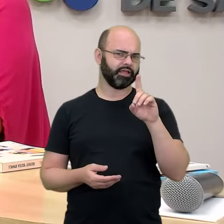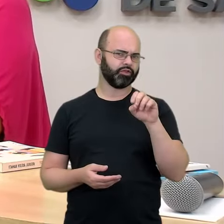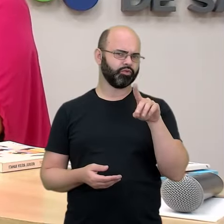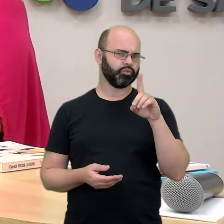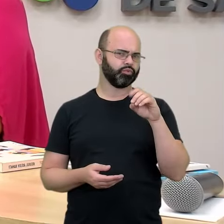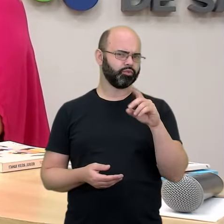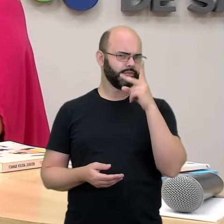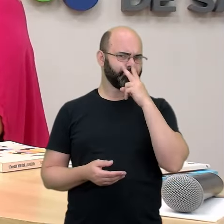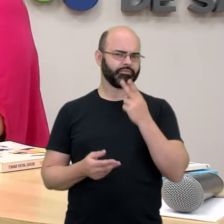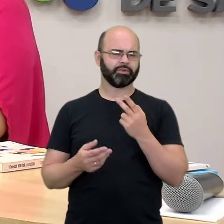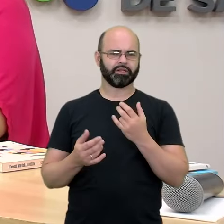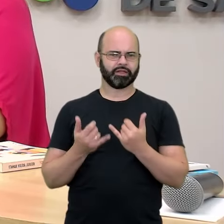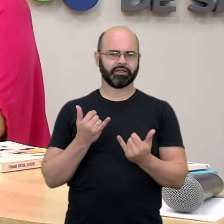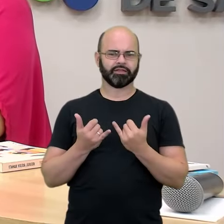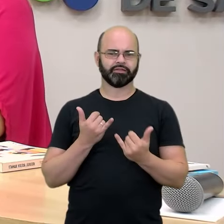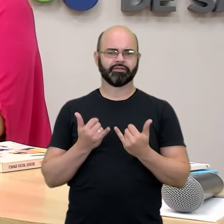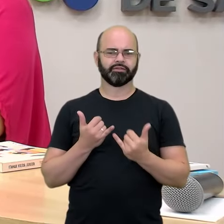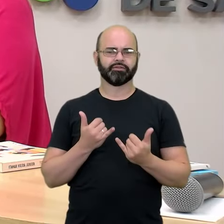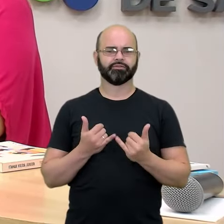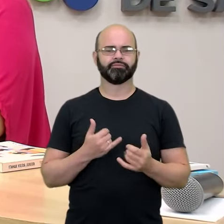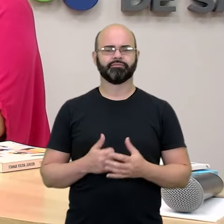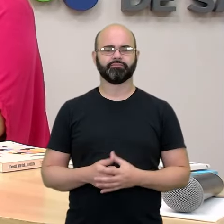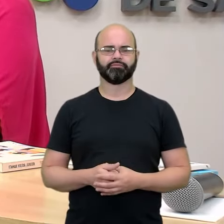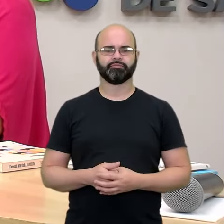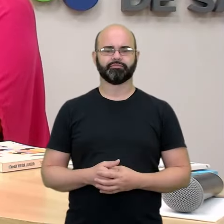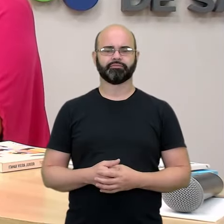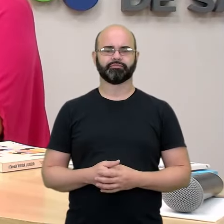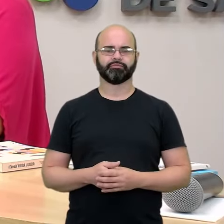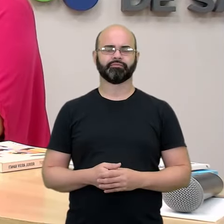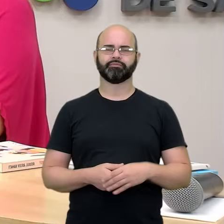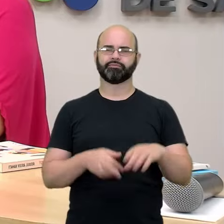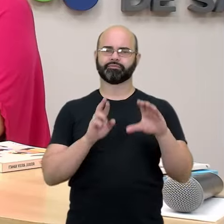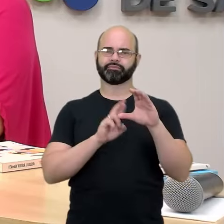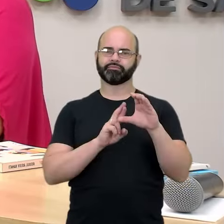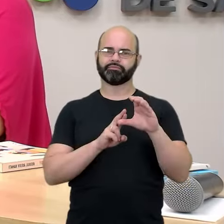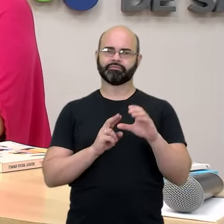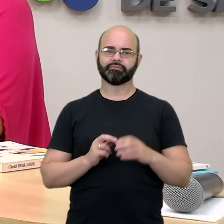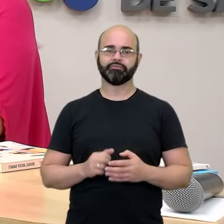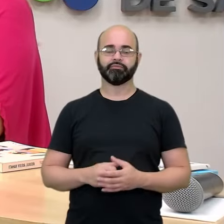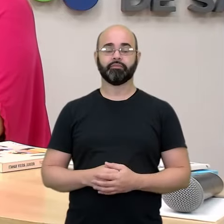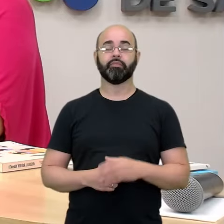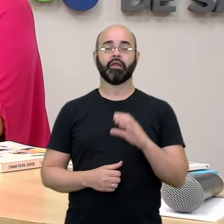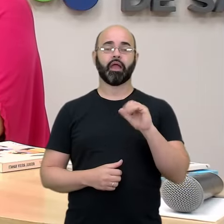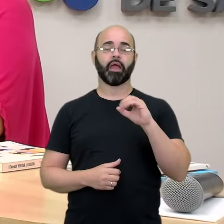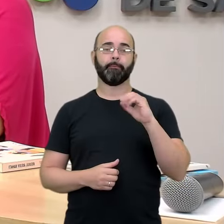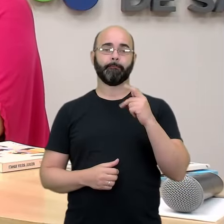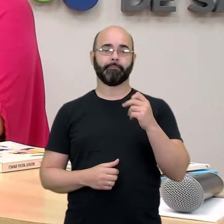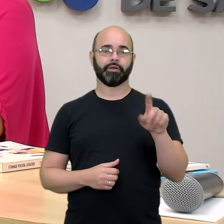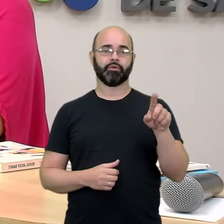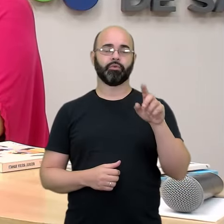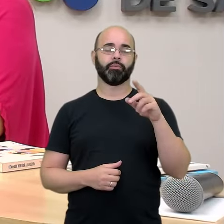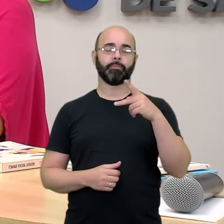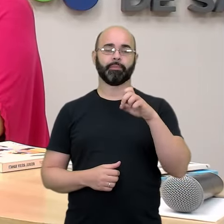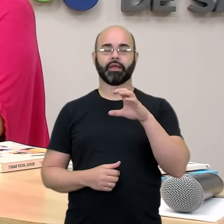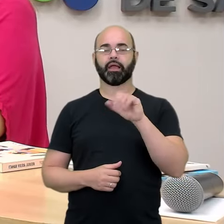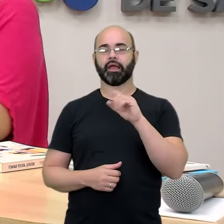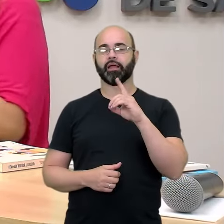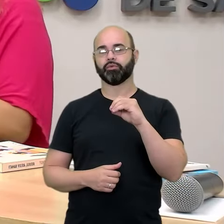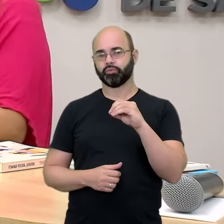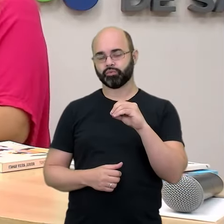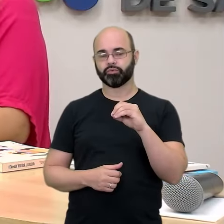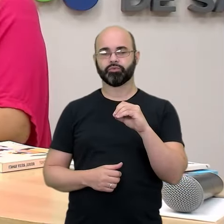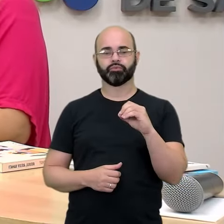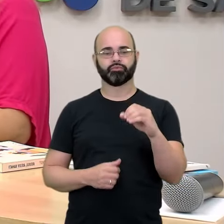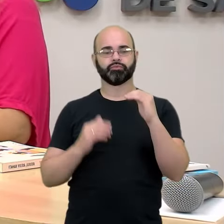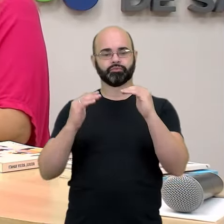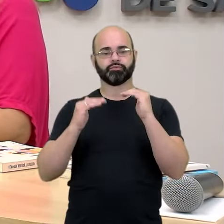falando Capão Redondo, eu vou mandar beijo pra minha amiga Chile, que mora no Capão Redondo. Capão Pecado é o nome do livro maravilhoso. E aqui tem o